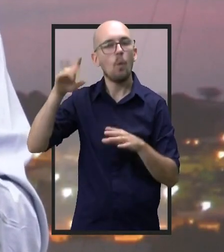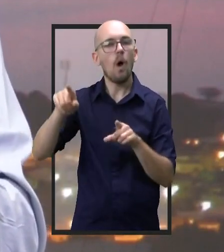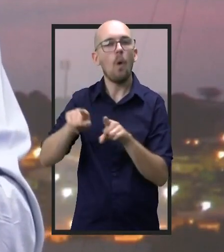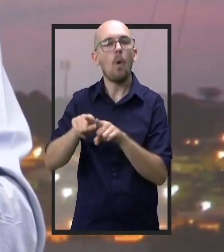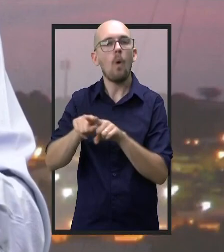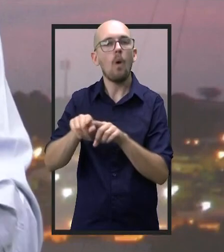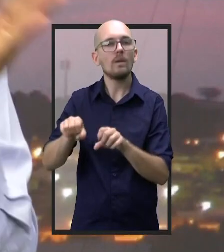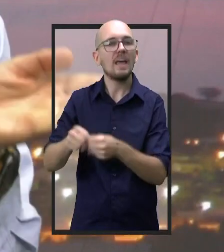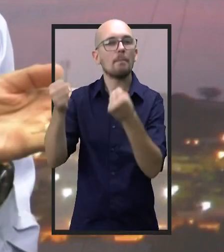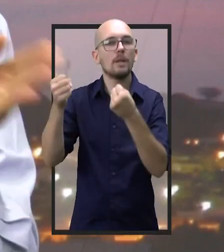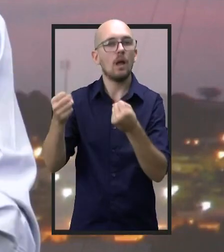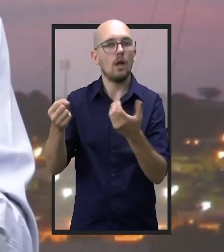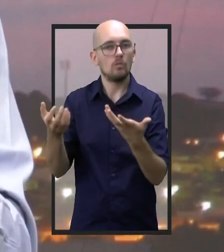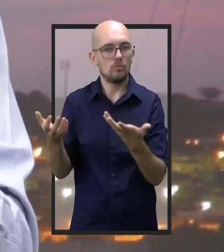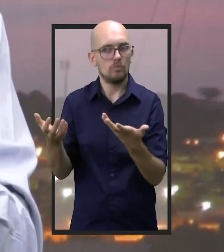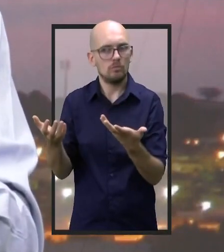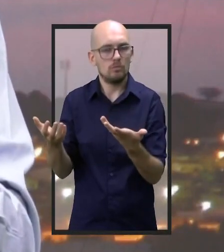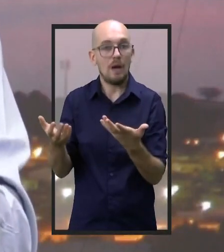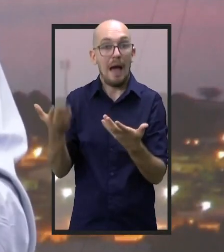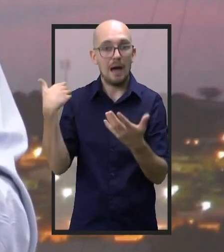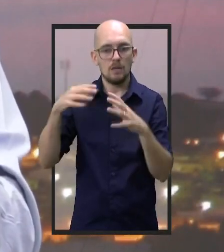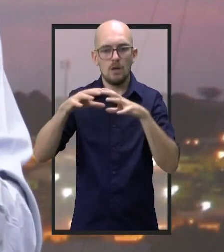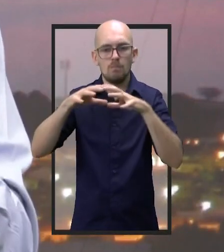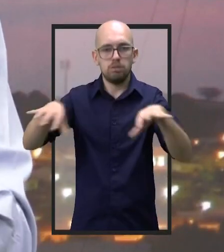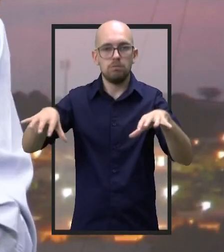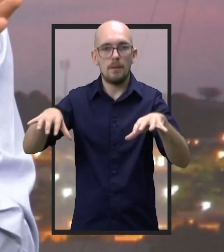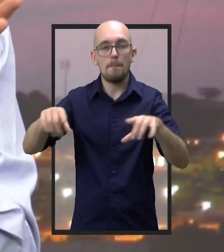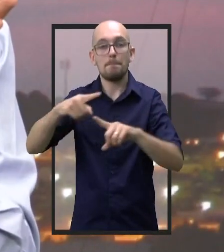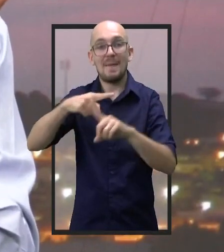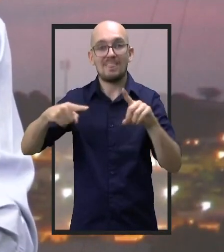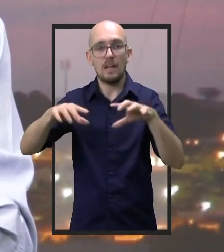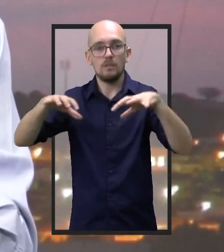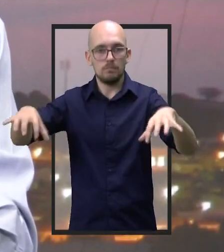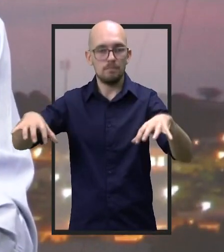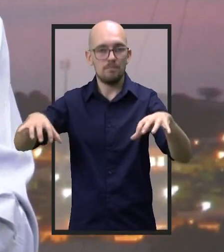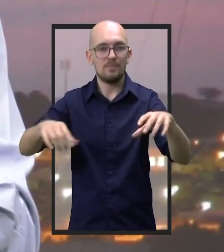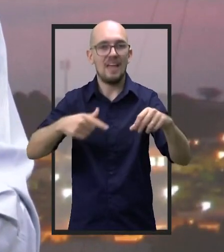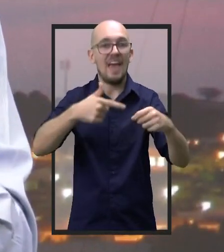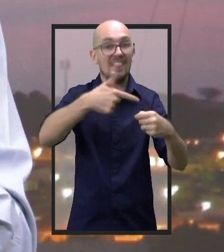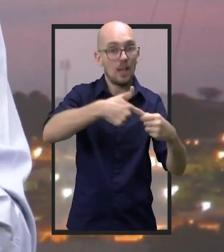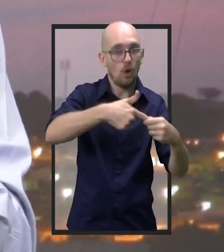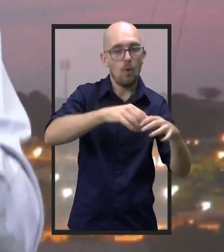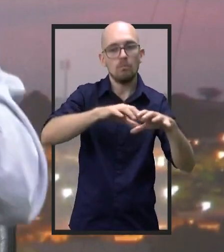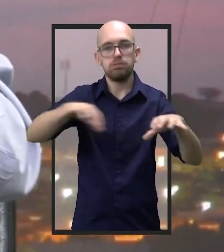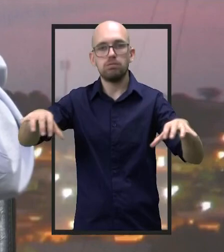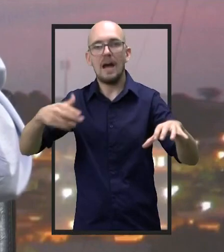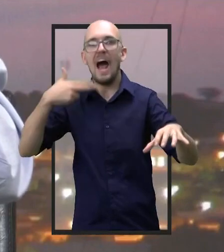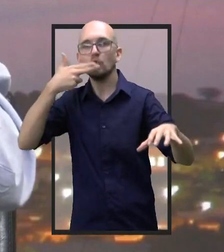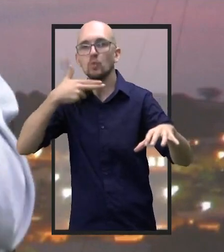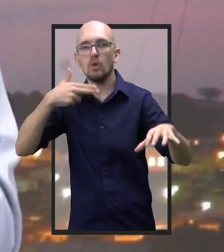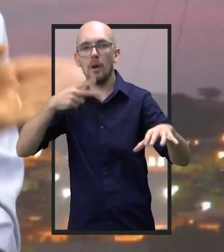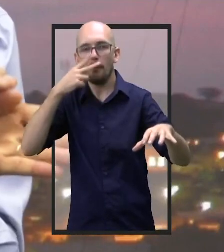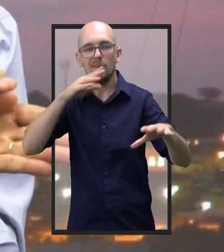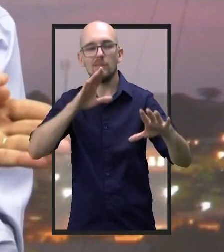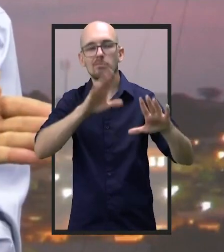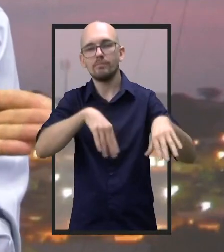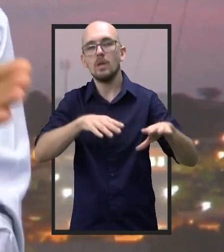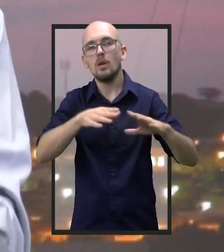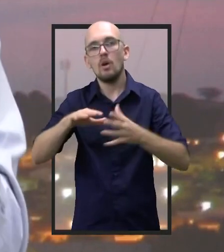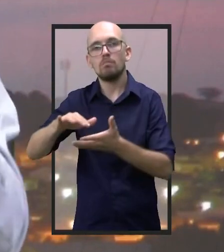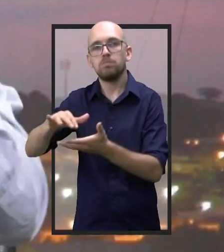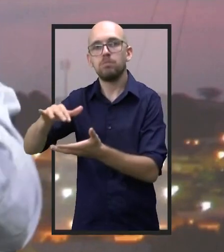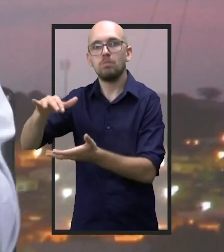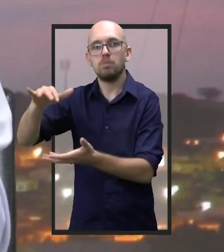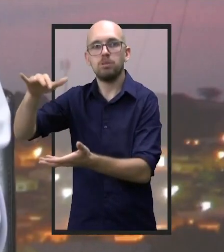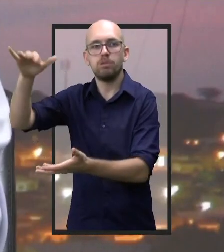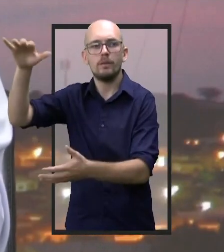metade é etanol, metade é açúcar, como estava ruim, produziu-se um pouco mais de açúcar. Mas essa reversão não é tudo aqui ou tudo ali.